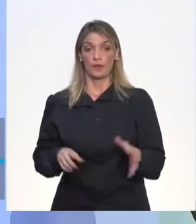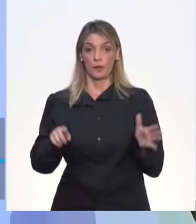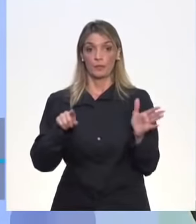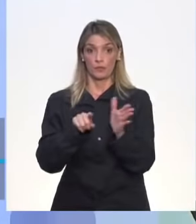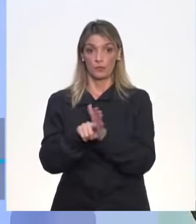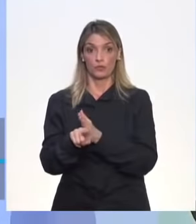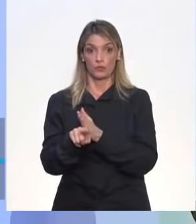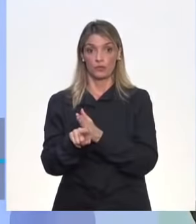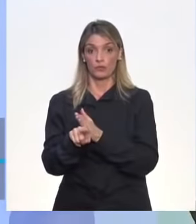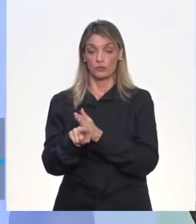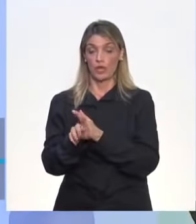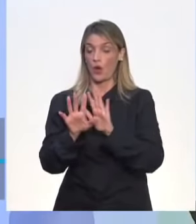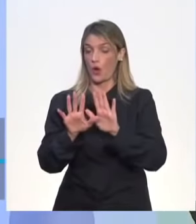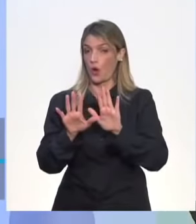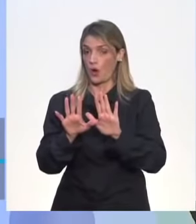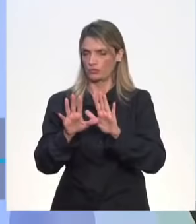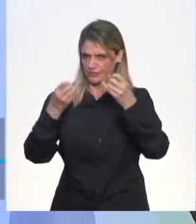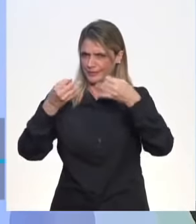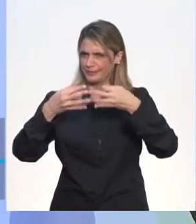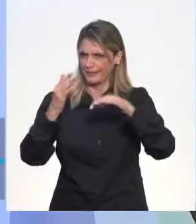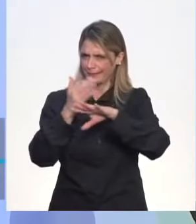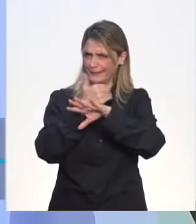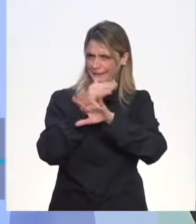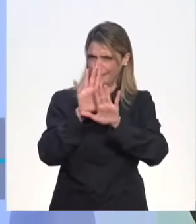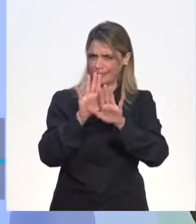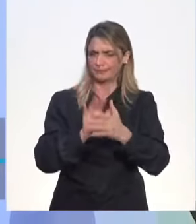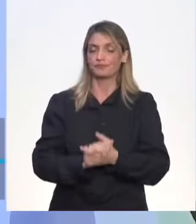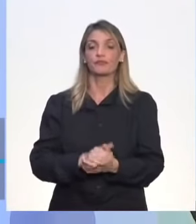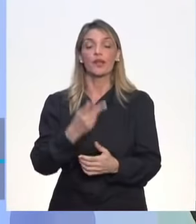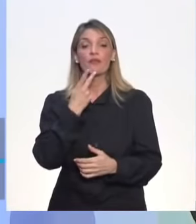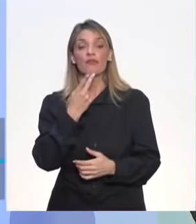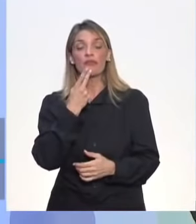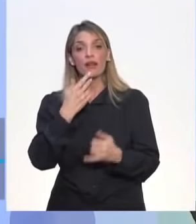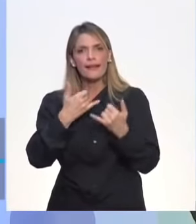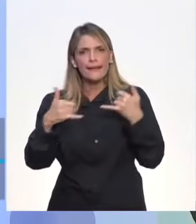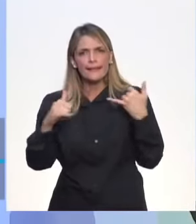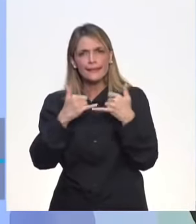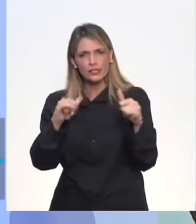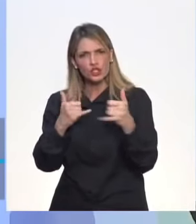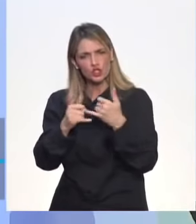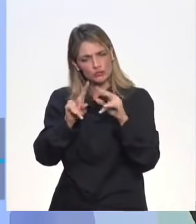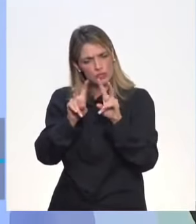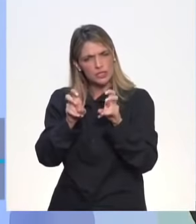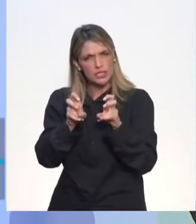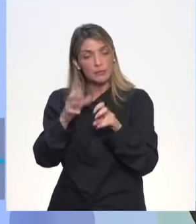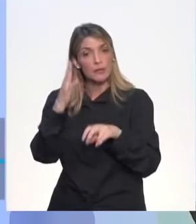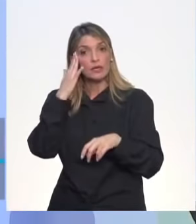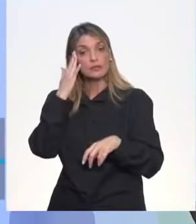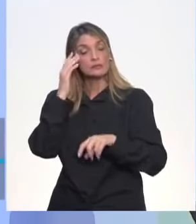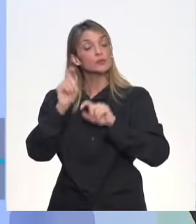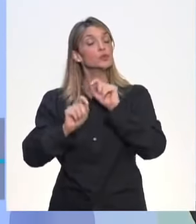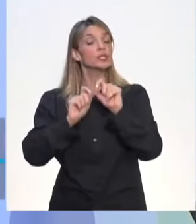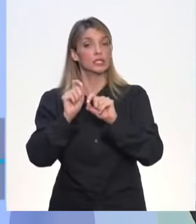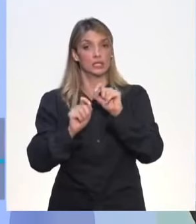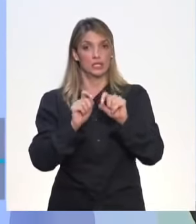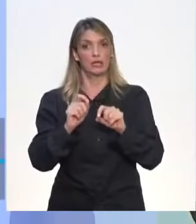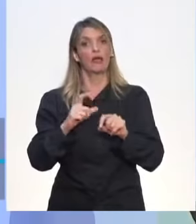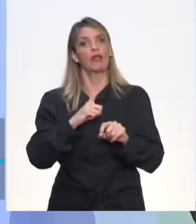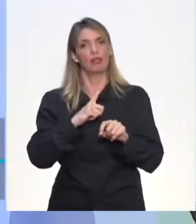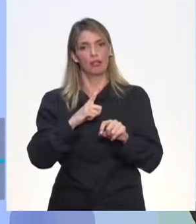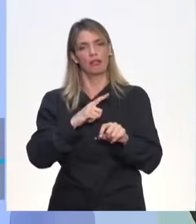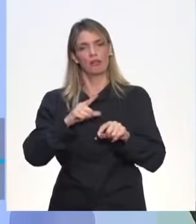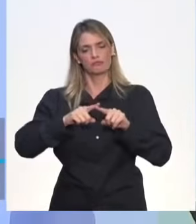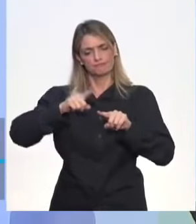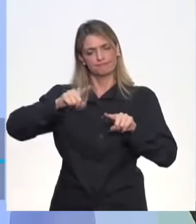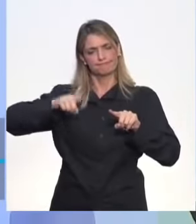ela é isso é primeiro deixa eu colocar só uma observação quando a gente fala em energia é preciso que a gente saiba o que tem como a gente